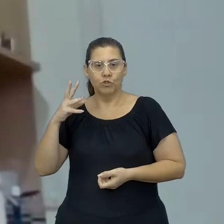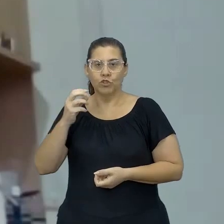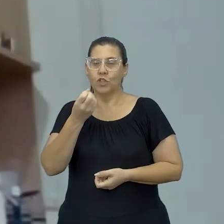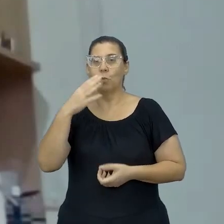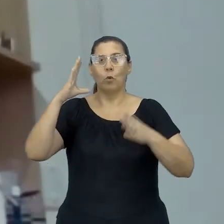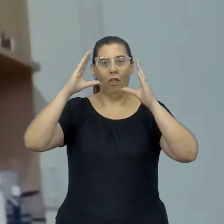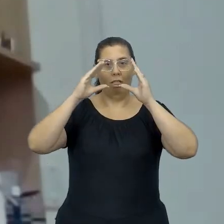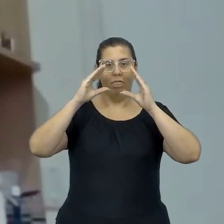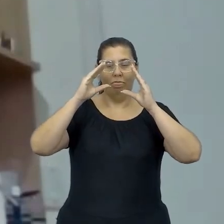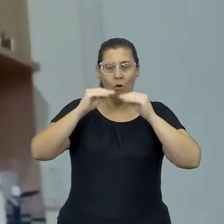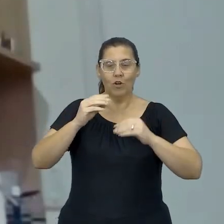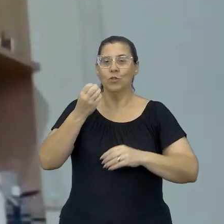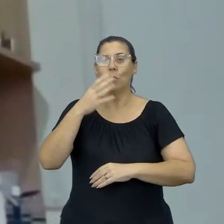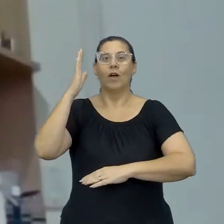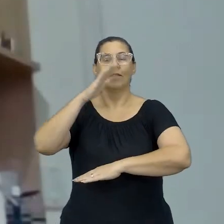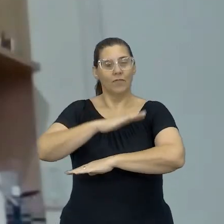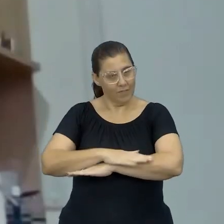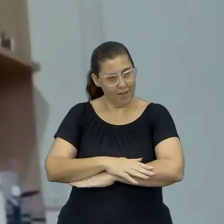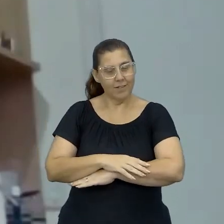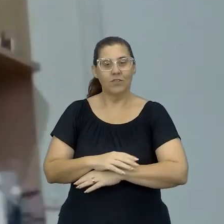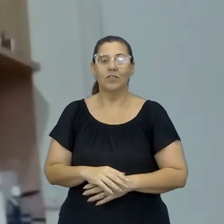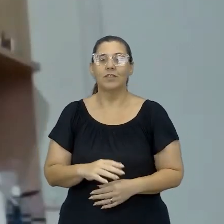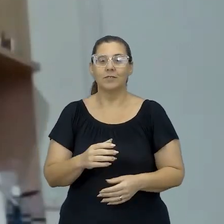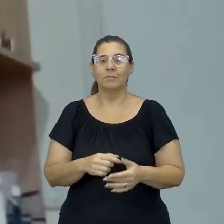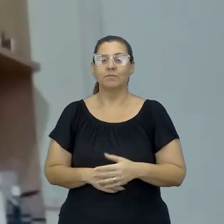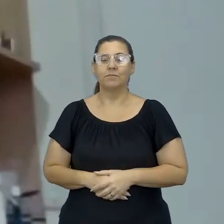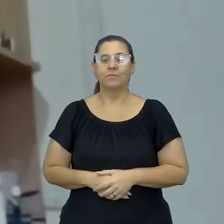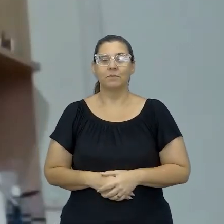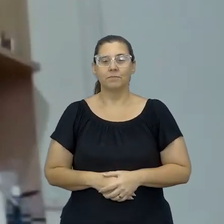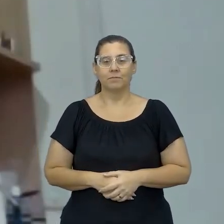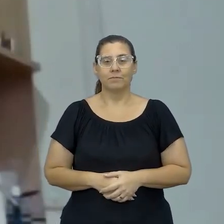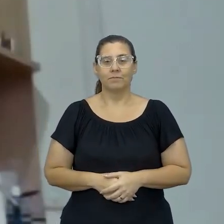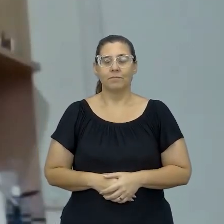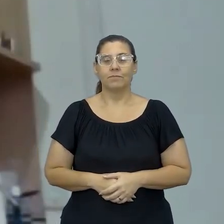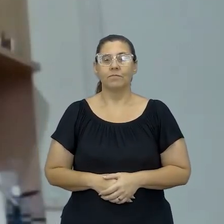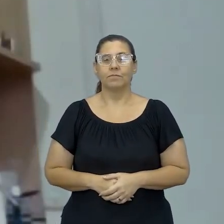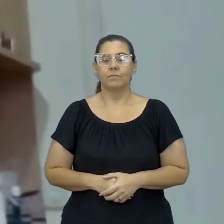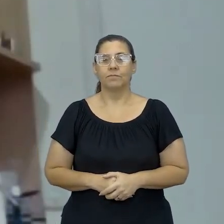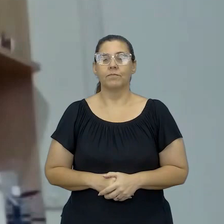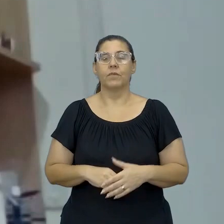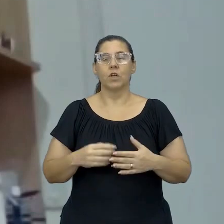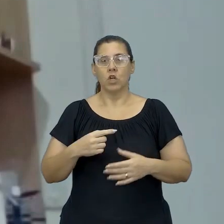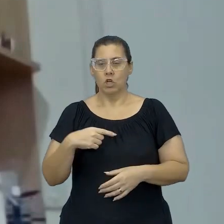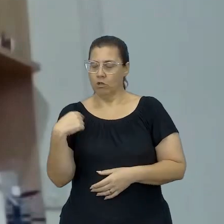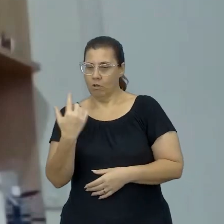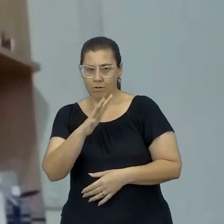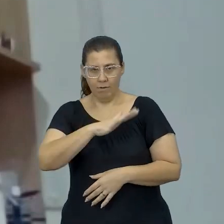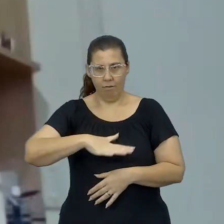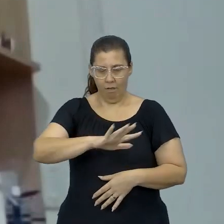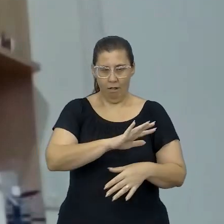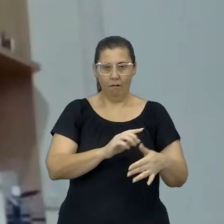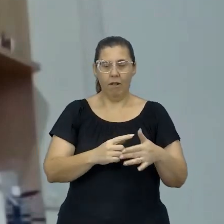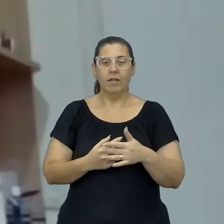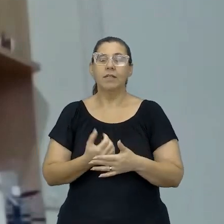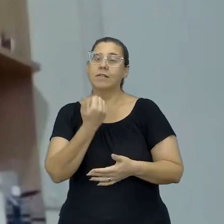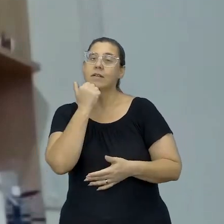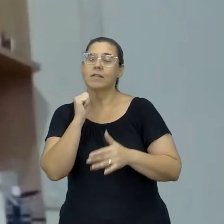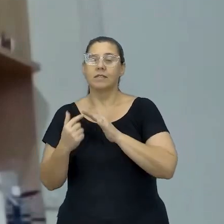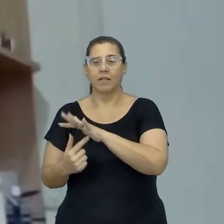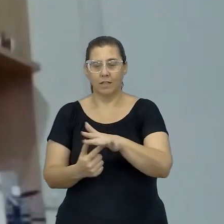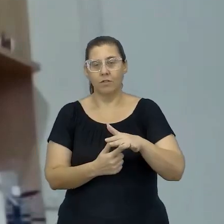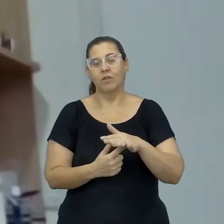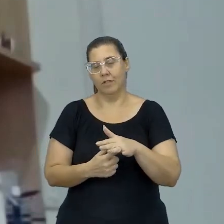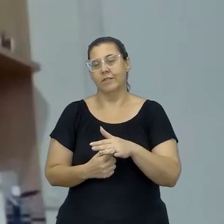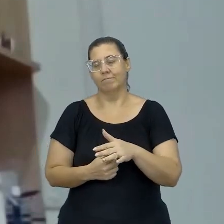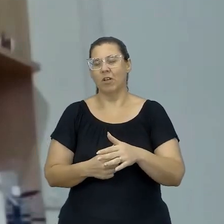tarde, boa noite. A gente da área de Ciências da Natureza costuma falar dessa maneira, para justamente aí recebê-los, não importa o